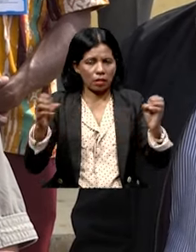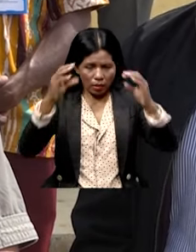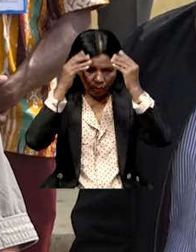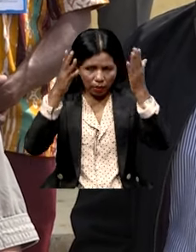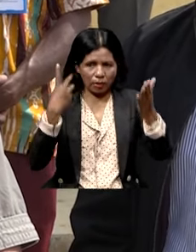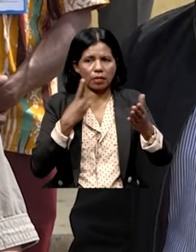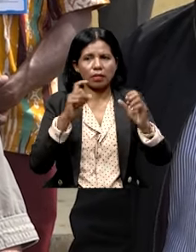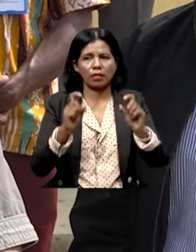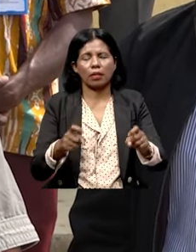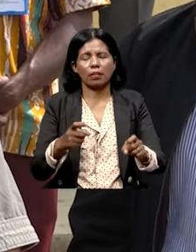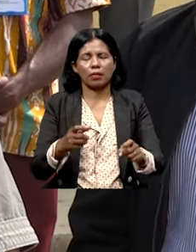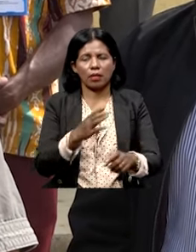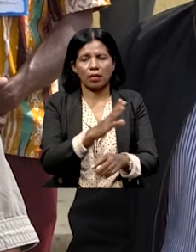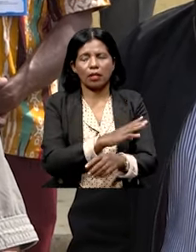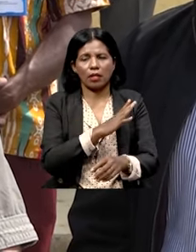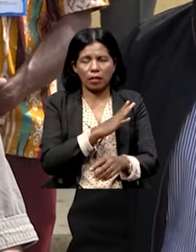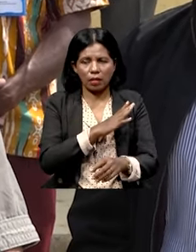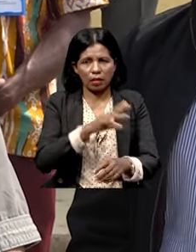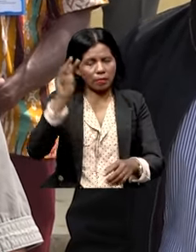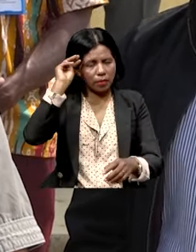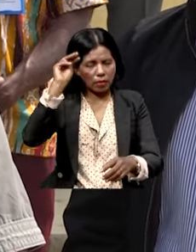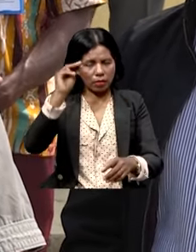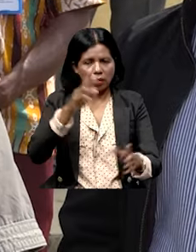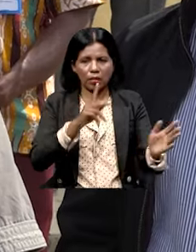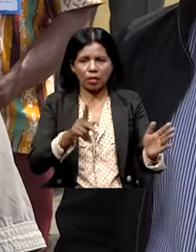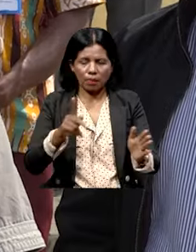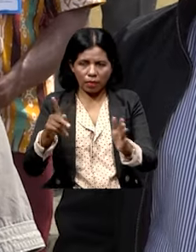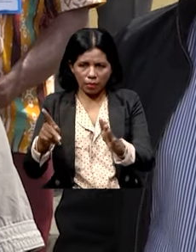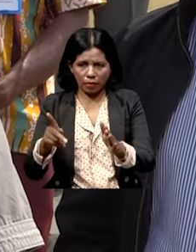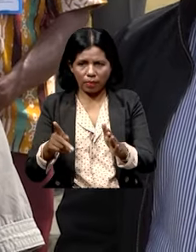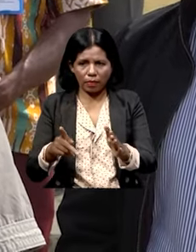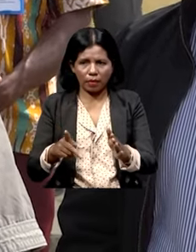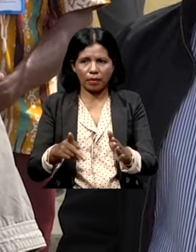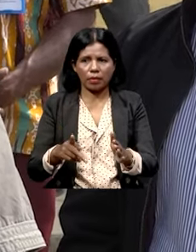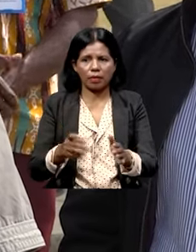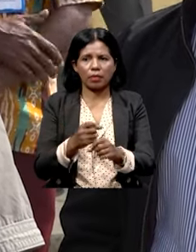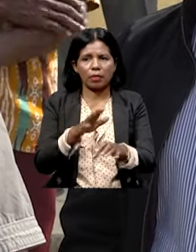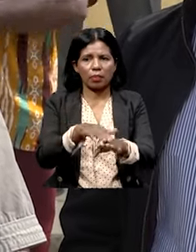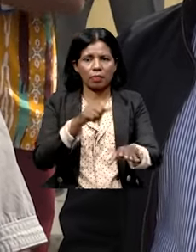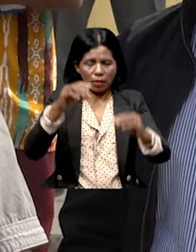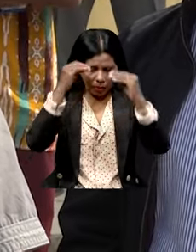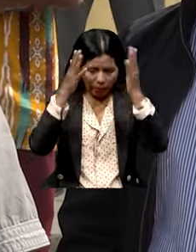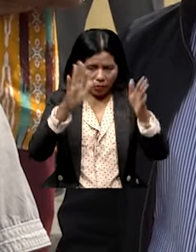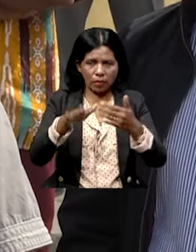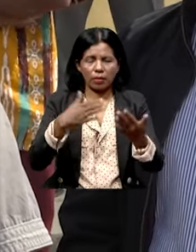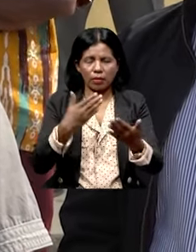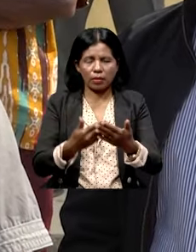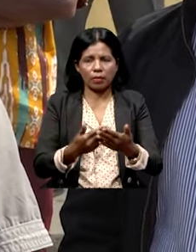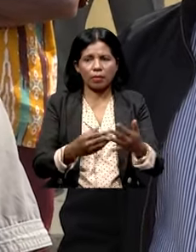Tem que manter calma e tudo. Depois, o Ministério, ia plano, ia programa para, né? O recrutamento para o professor de